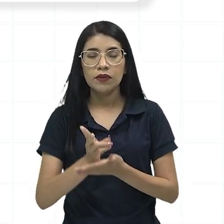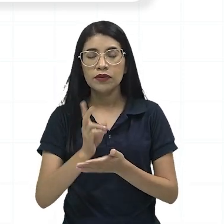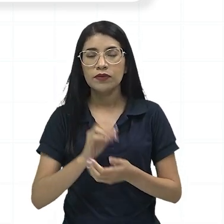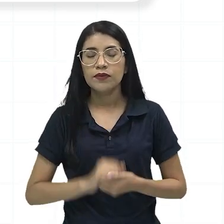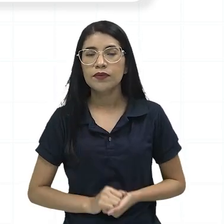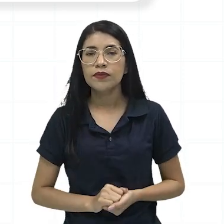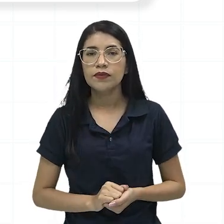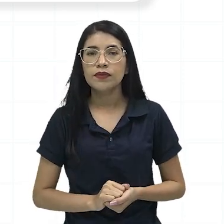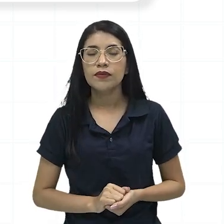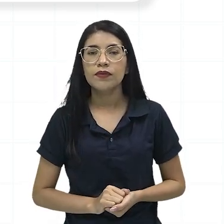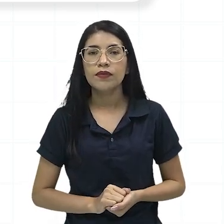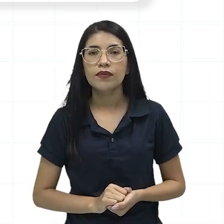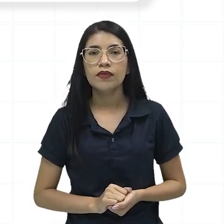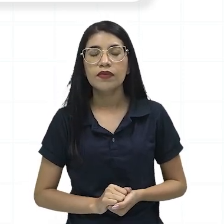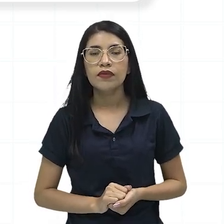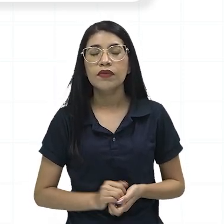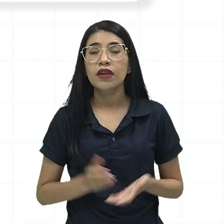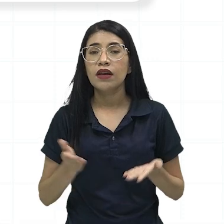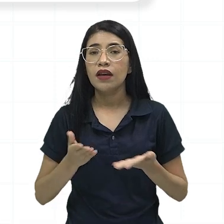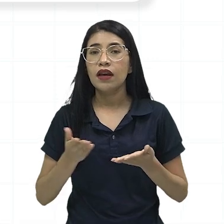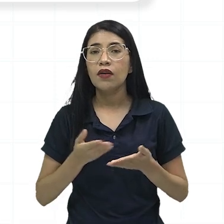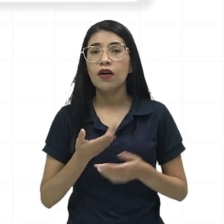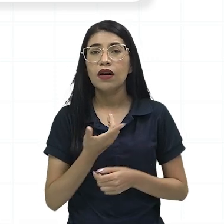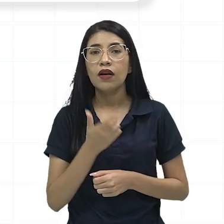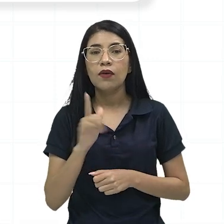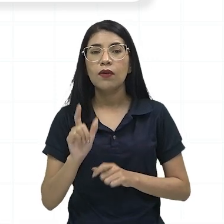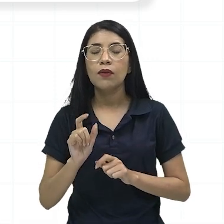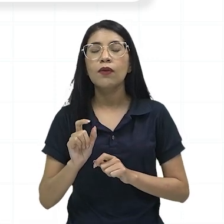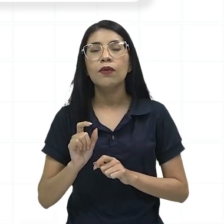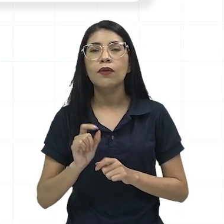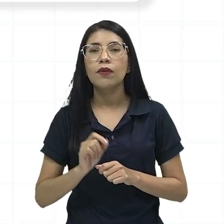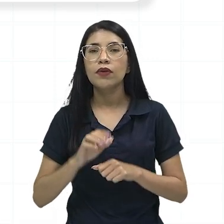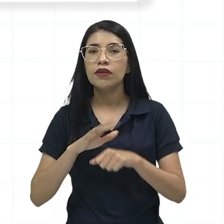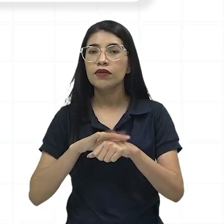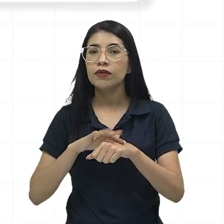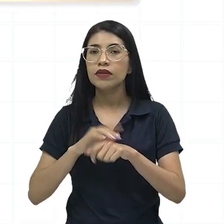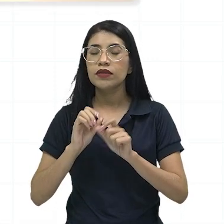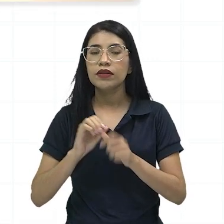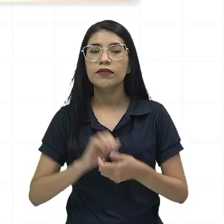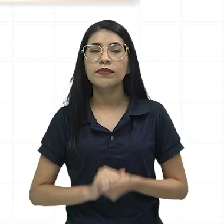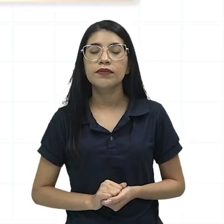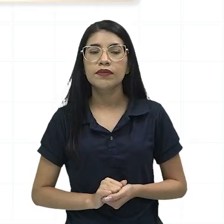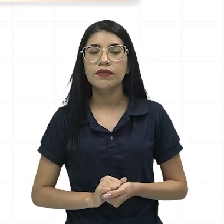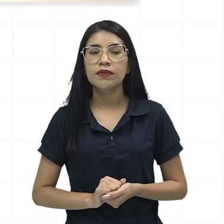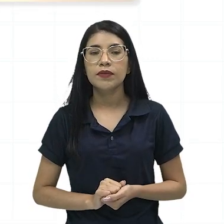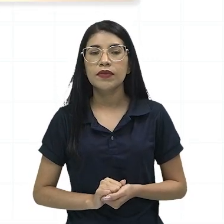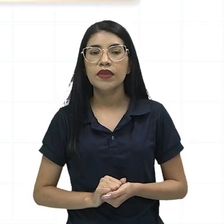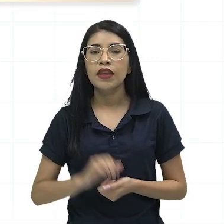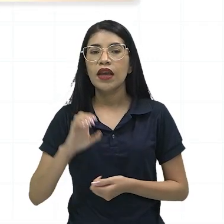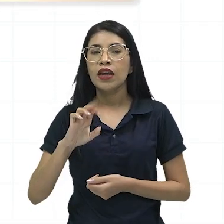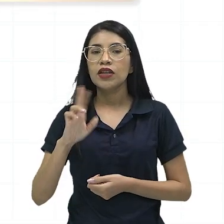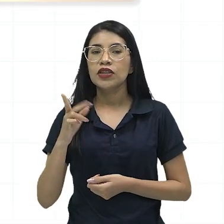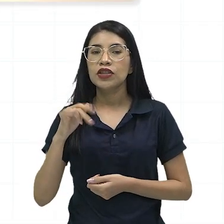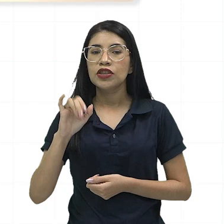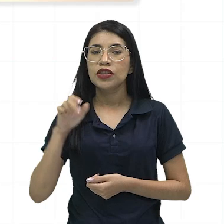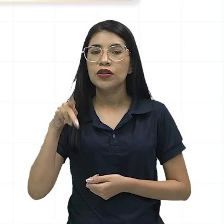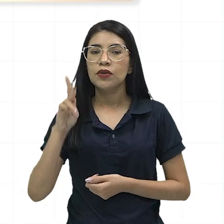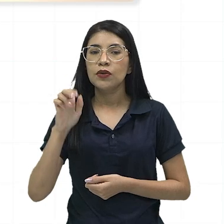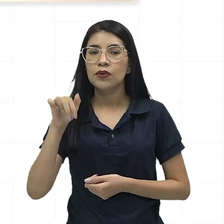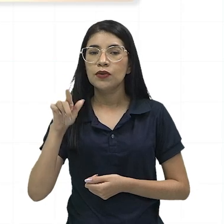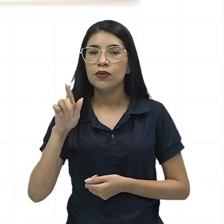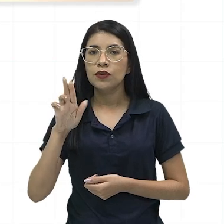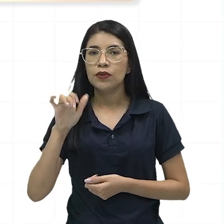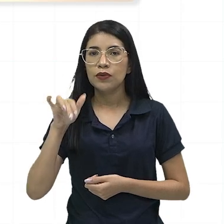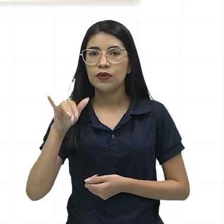com o nosso assunto, mas a gente vai falar agora da doença, né, chamada chikungunya, tá? Que é outra